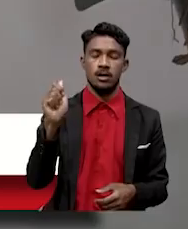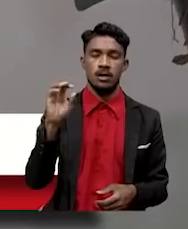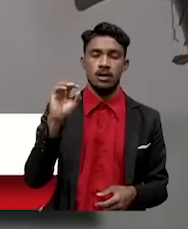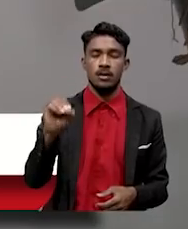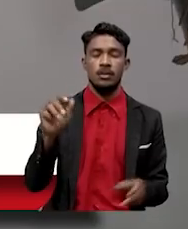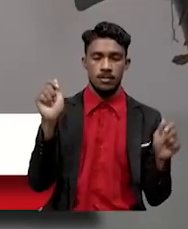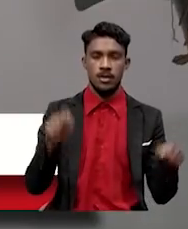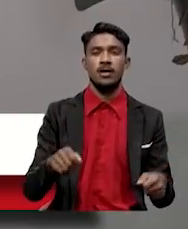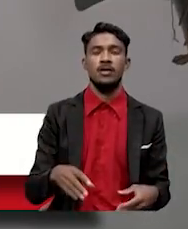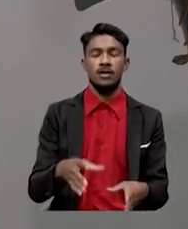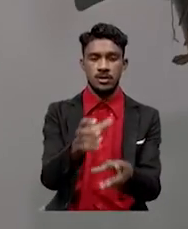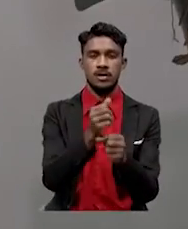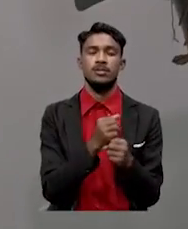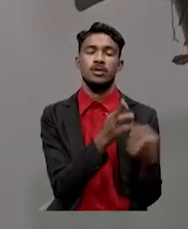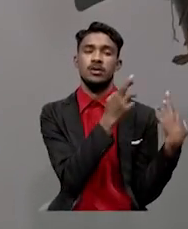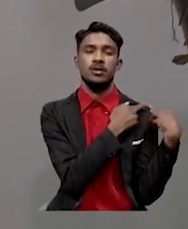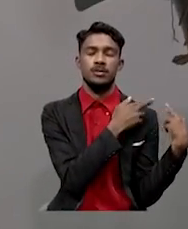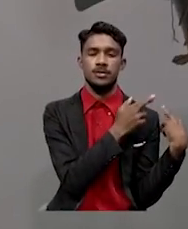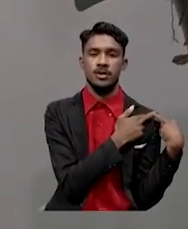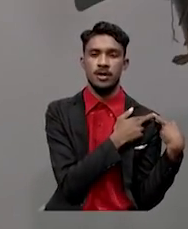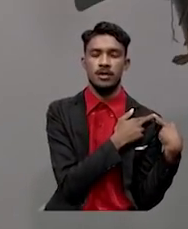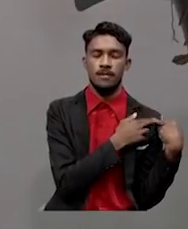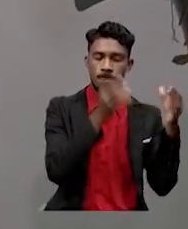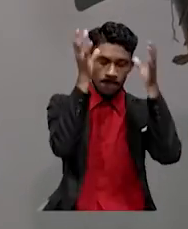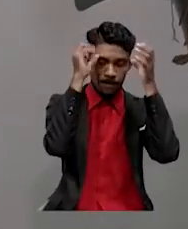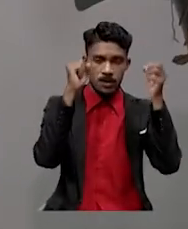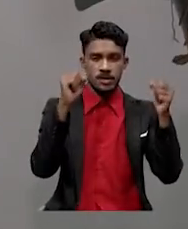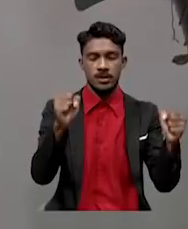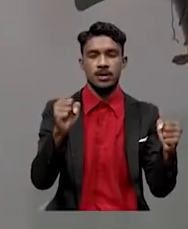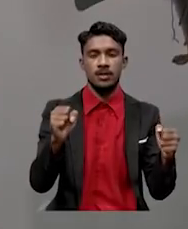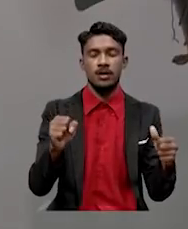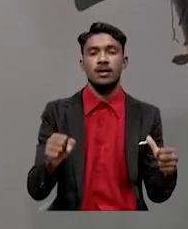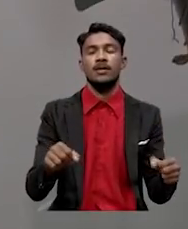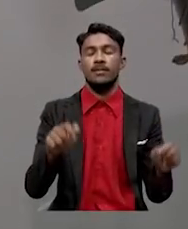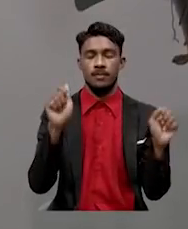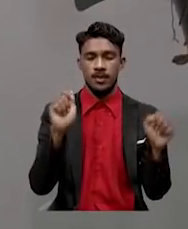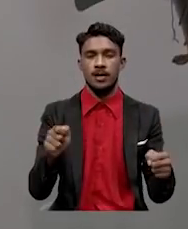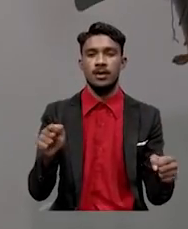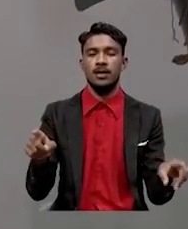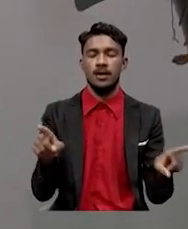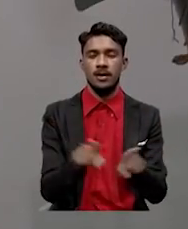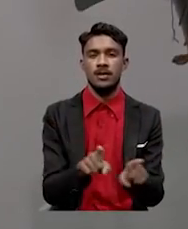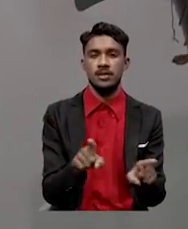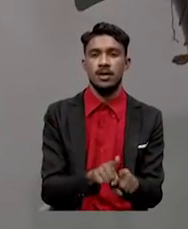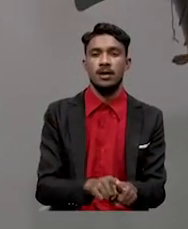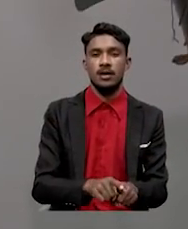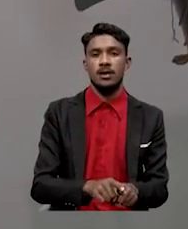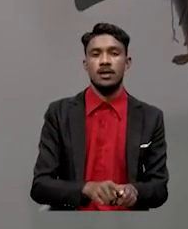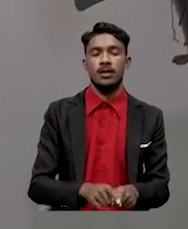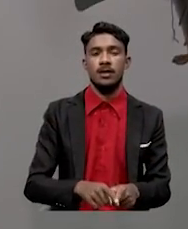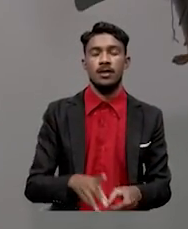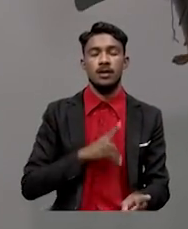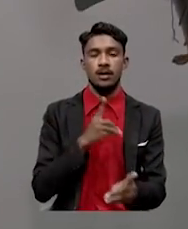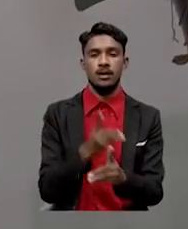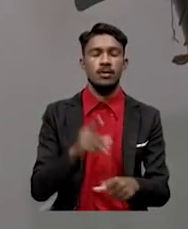Estado lá, senhora presidente da República Lito, funciona, nessa, nem tem dignidade também, nem quando saiba